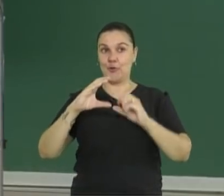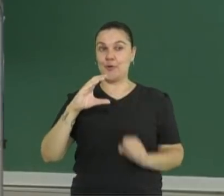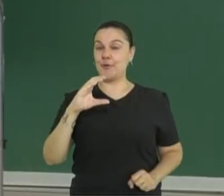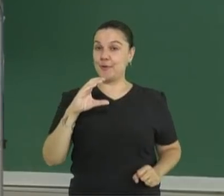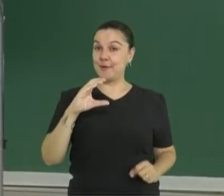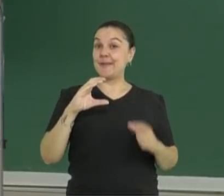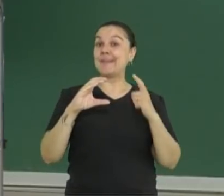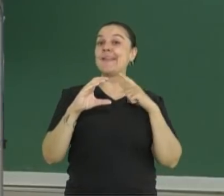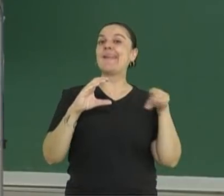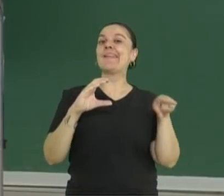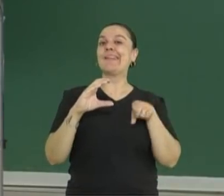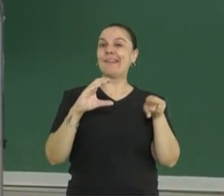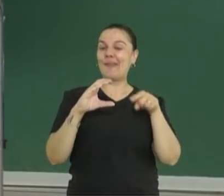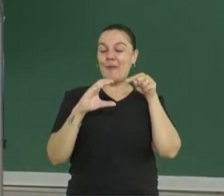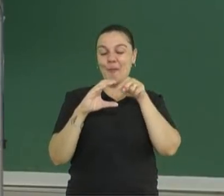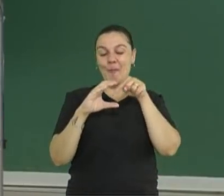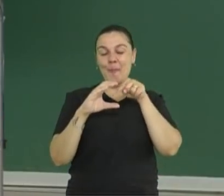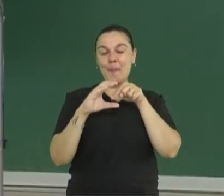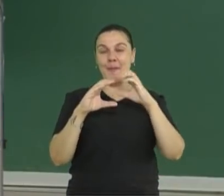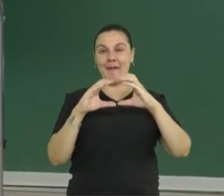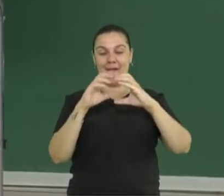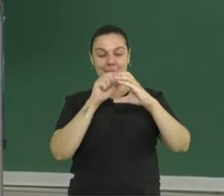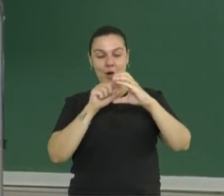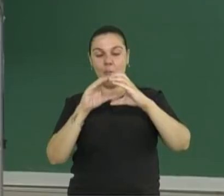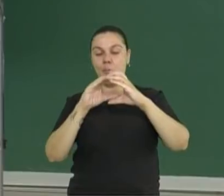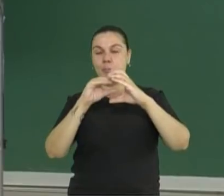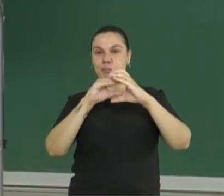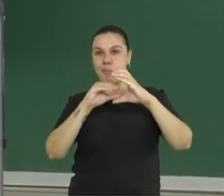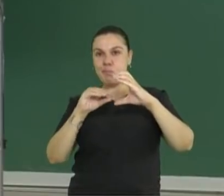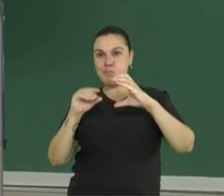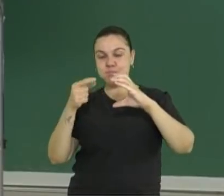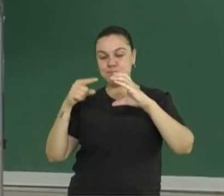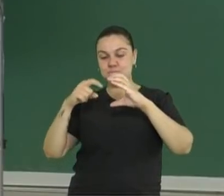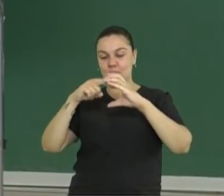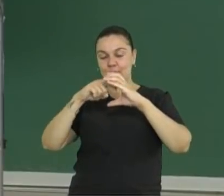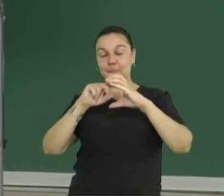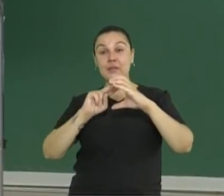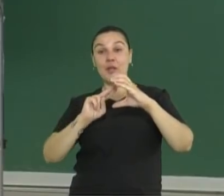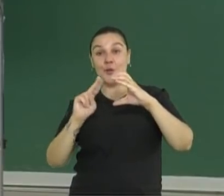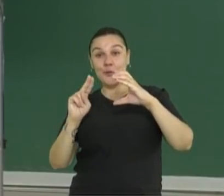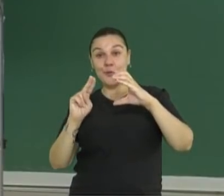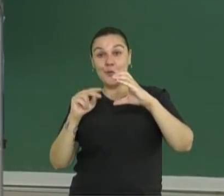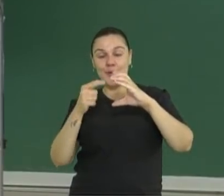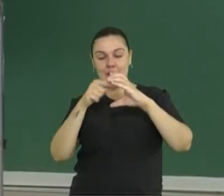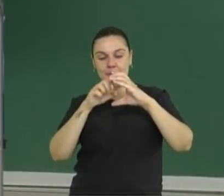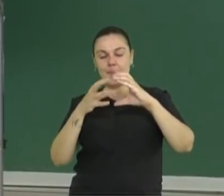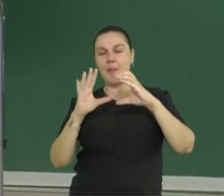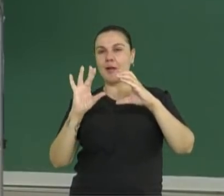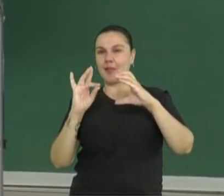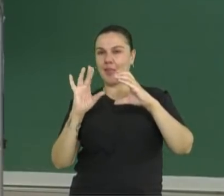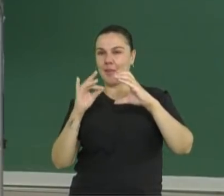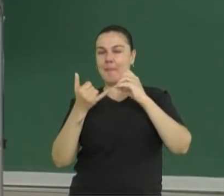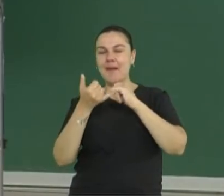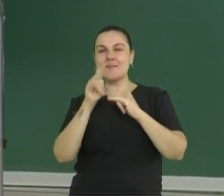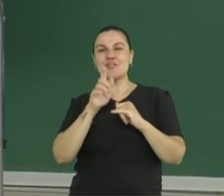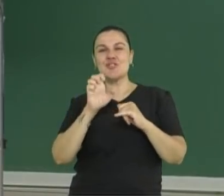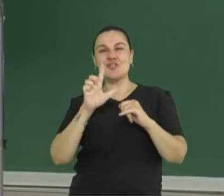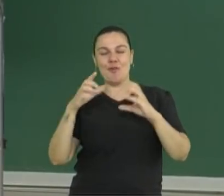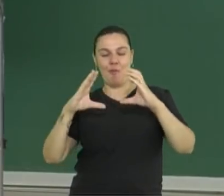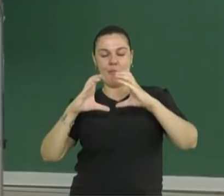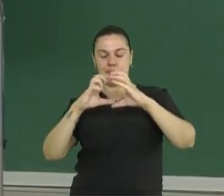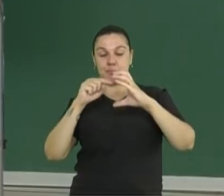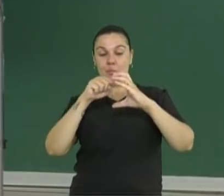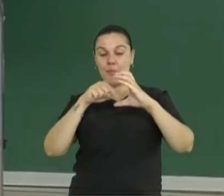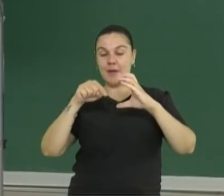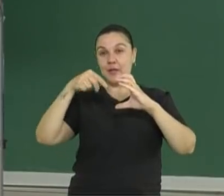núcleo, eu também tenho uma espécie de uma substância gelatinosa, com aspecto de gel, que é o